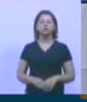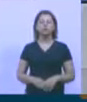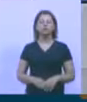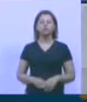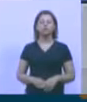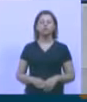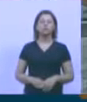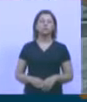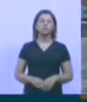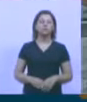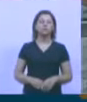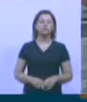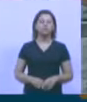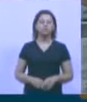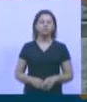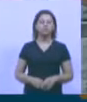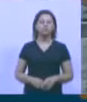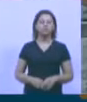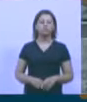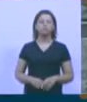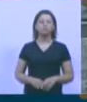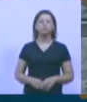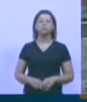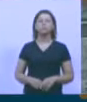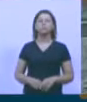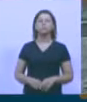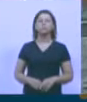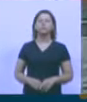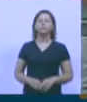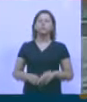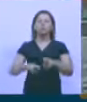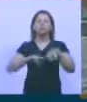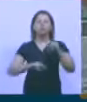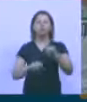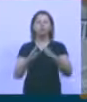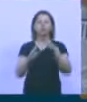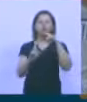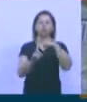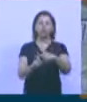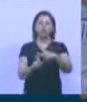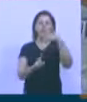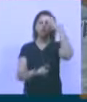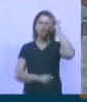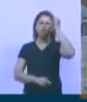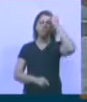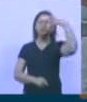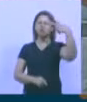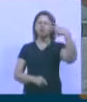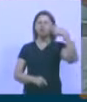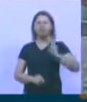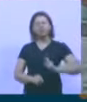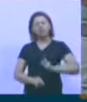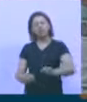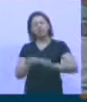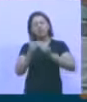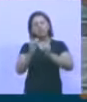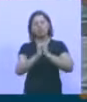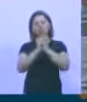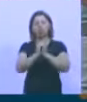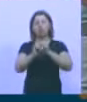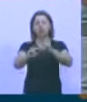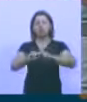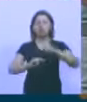family members who have died, but to pray for them. Por isso que a igreja, em sua sabedoria, em toda a missa, ora pelos